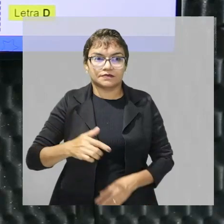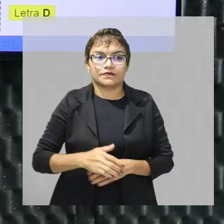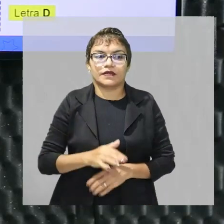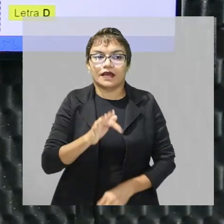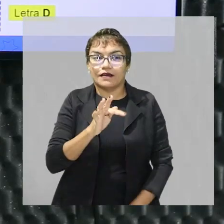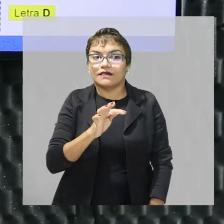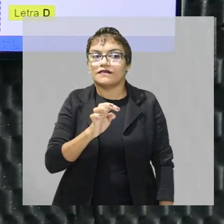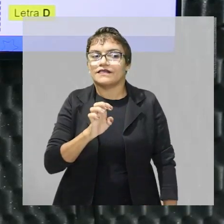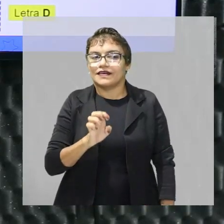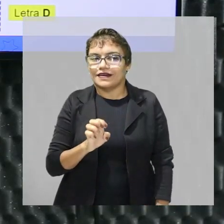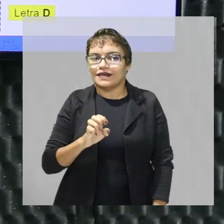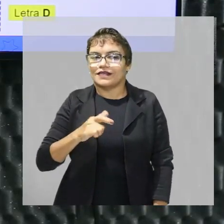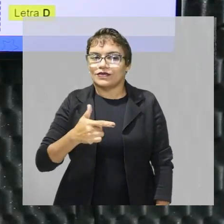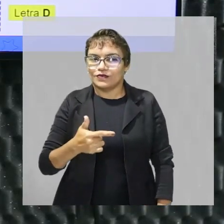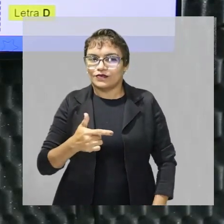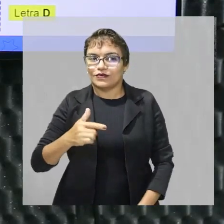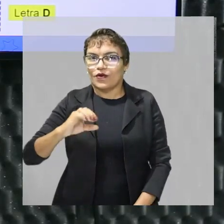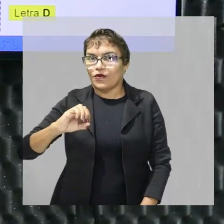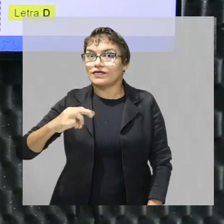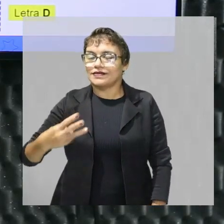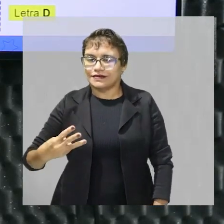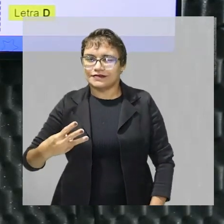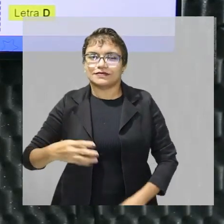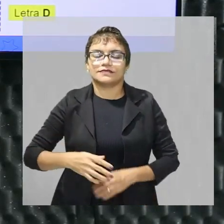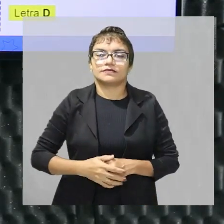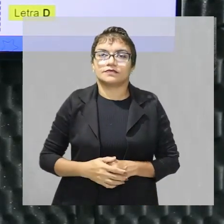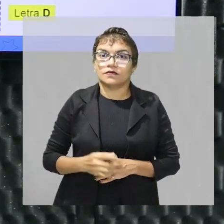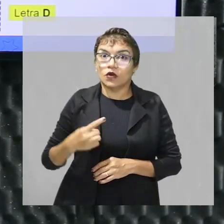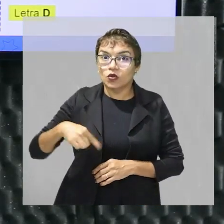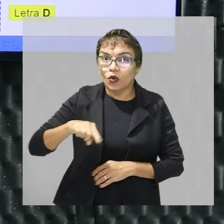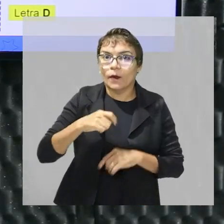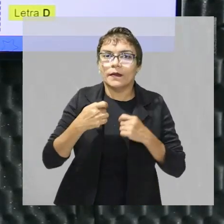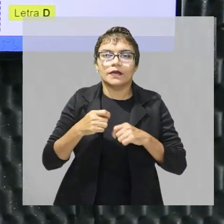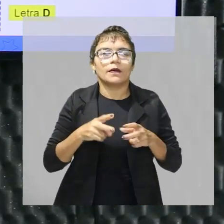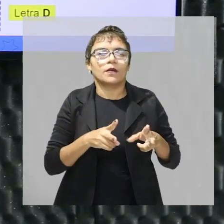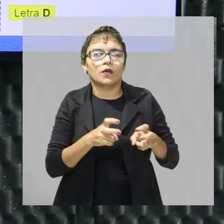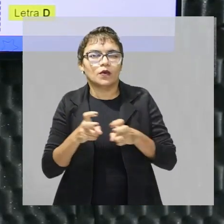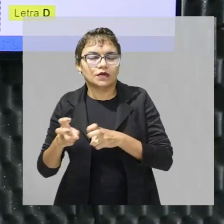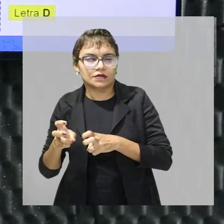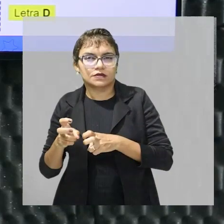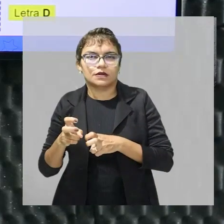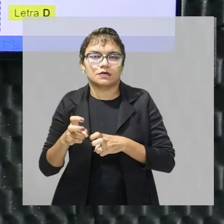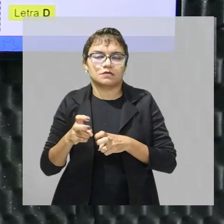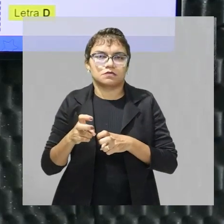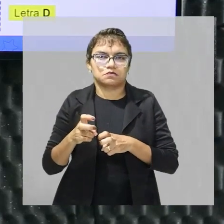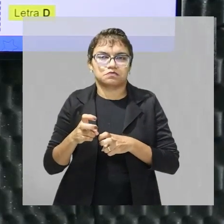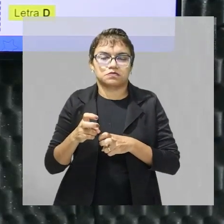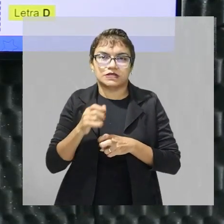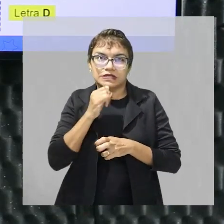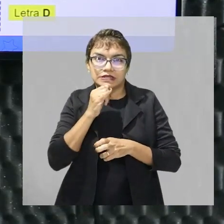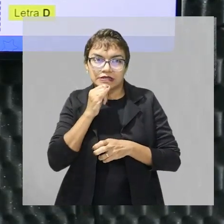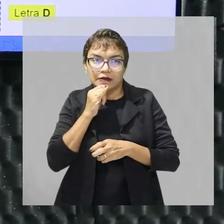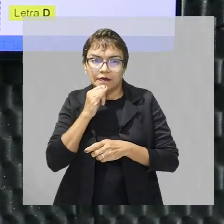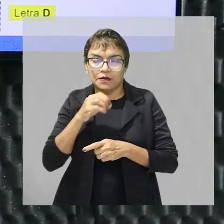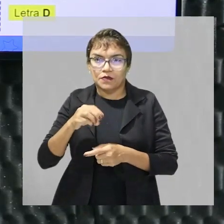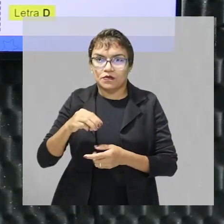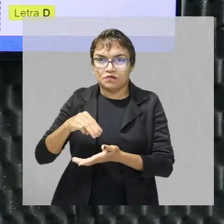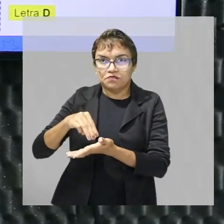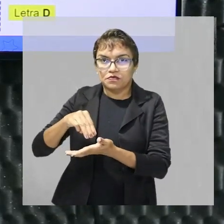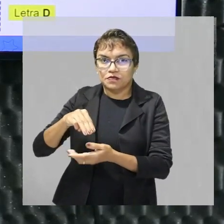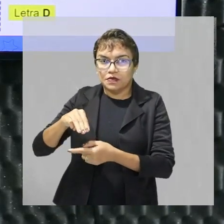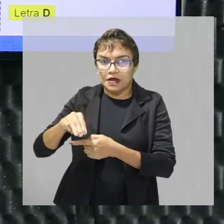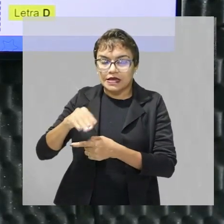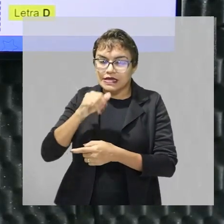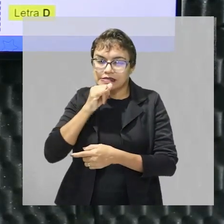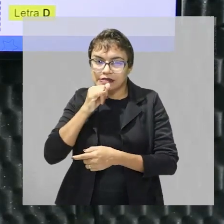também precisa conhecer, já que estamos trabalhando com massas, a massa molar. Para isso, eu vou somar as